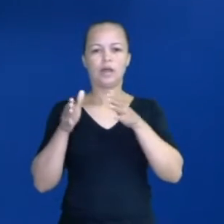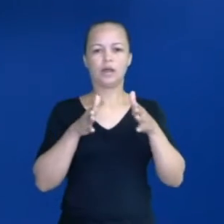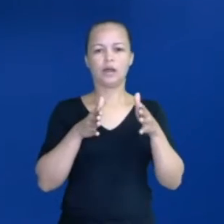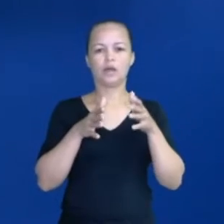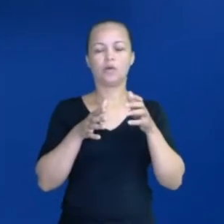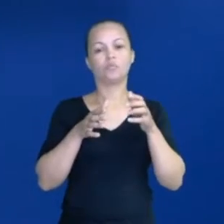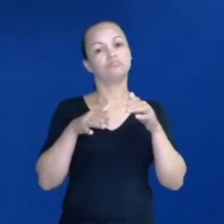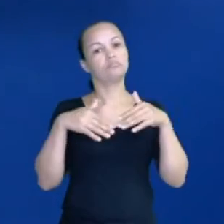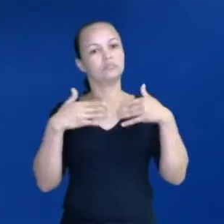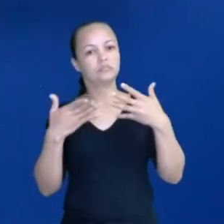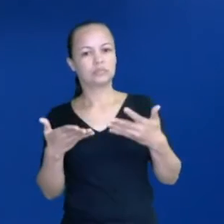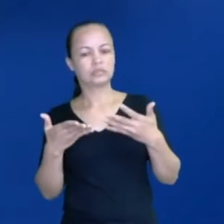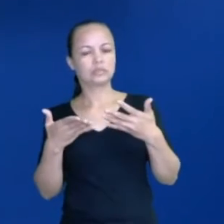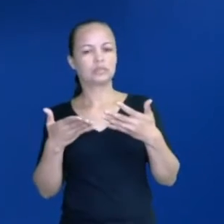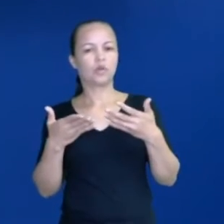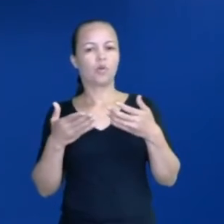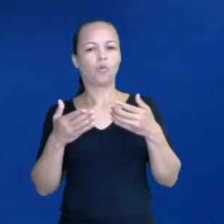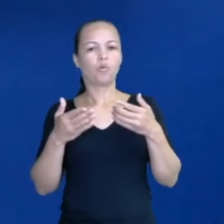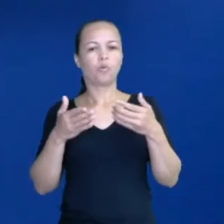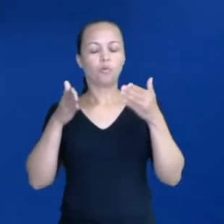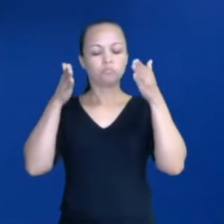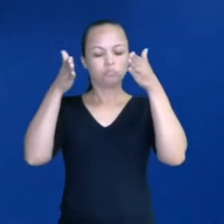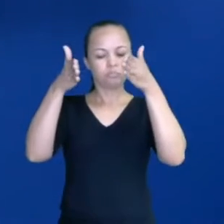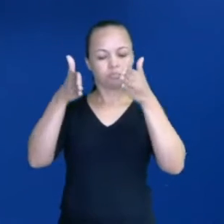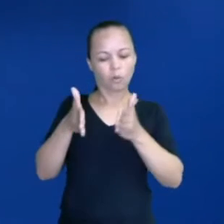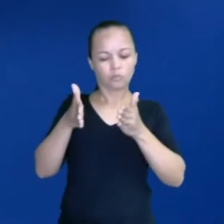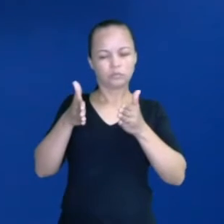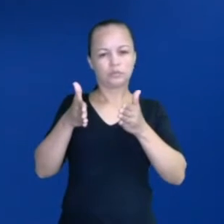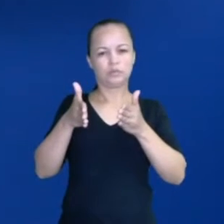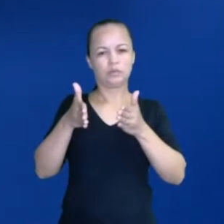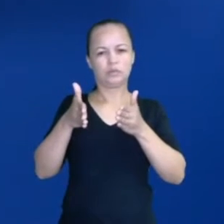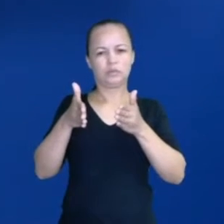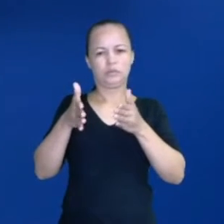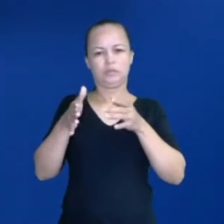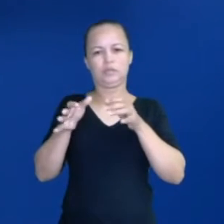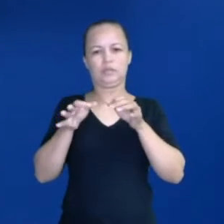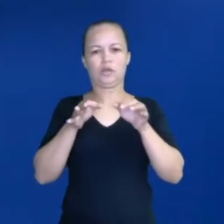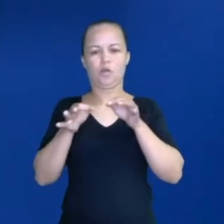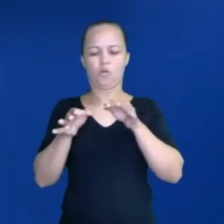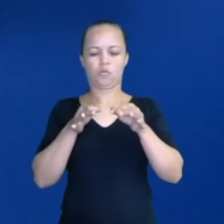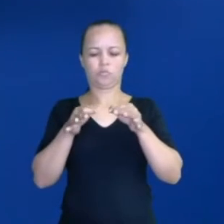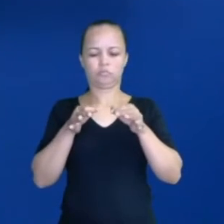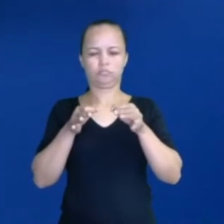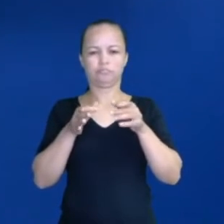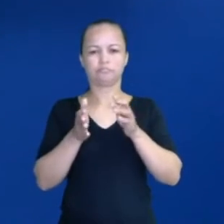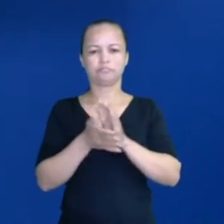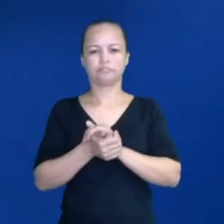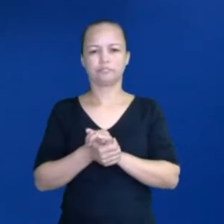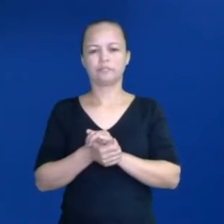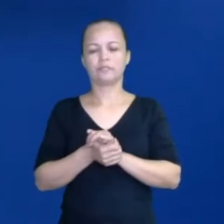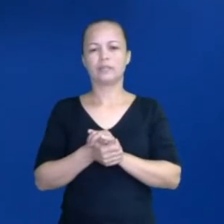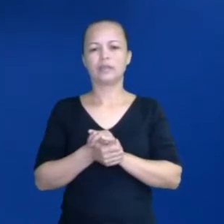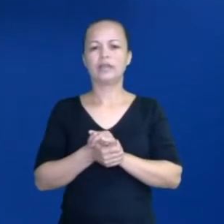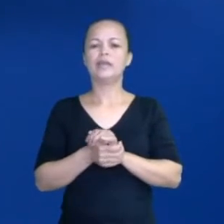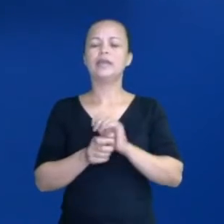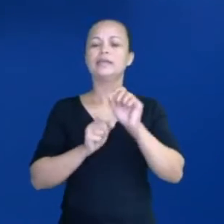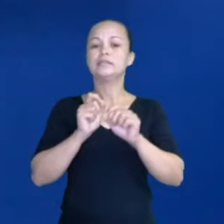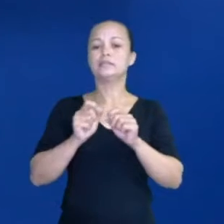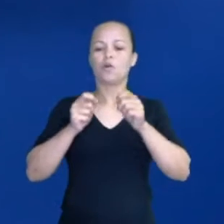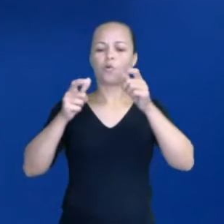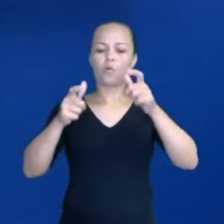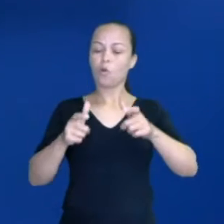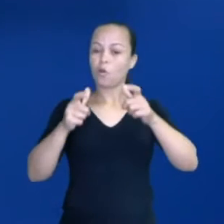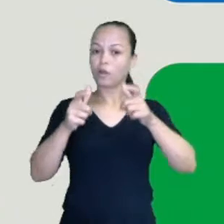localização, ou seja, o posicionamento numa rede de coordenadas. Então,